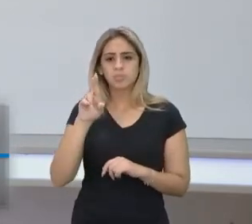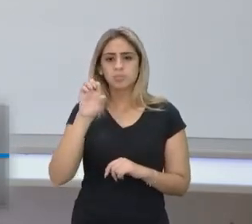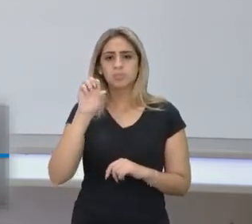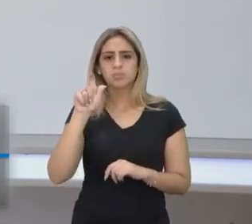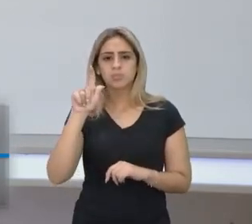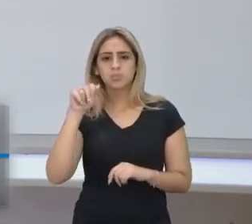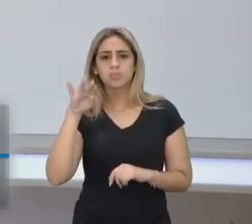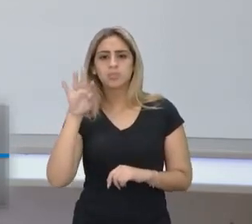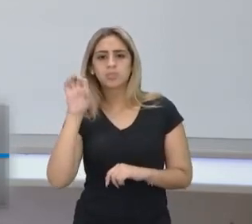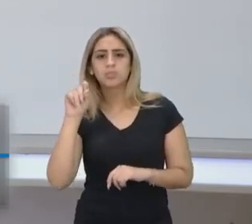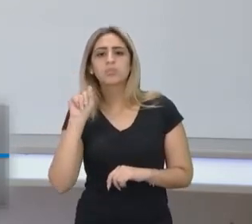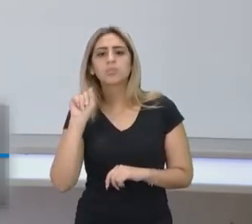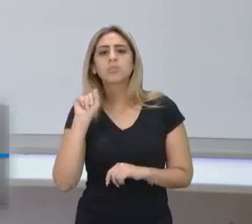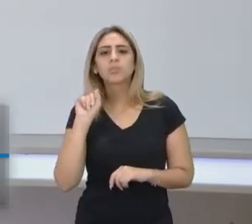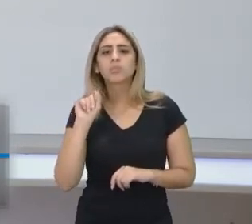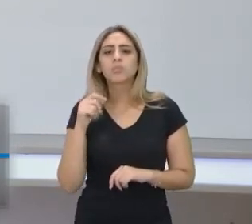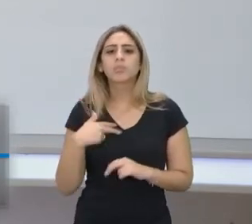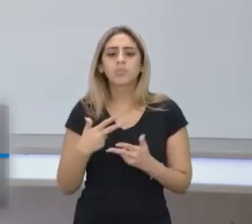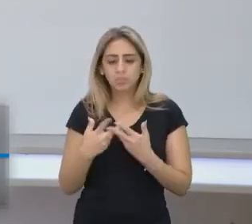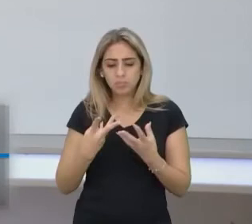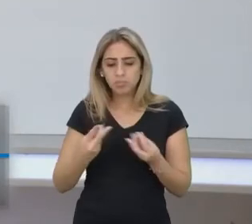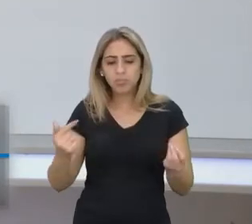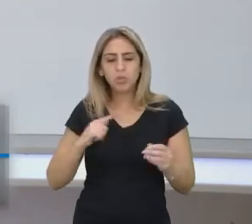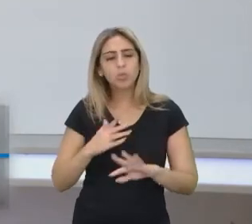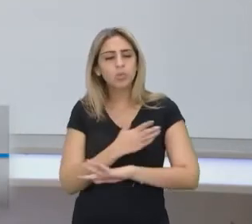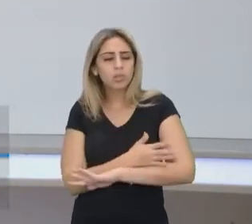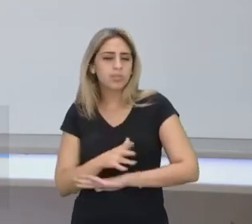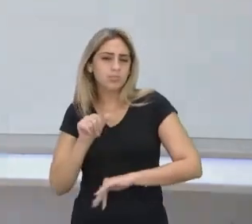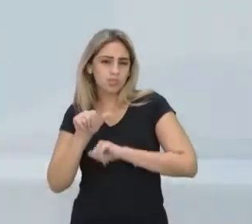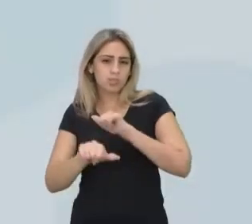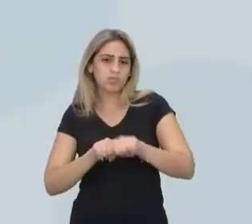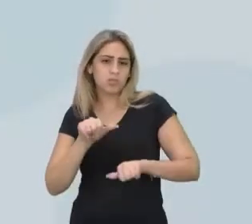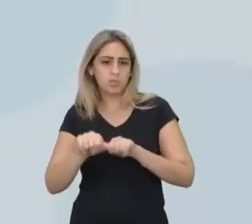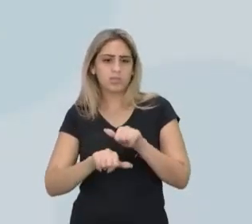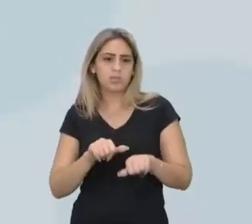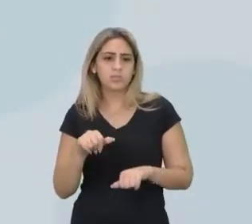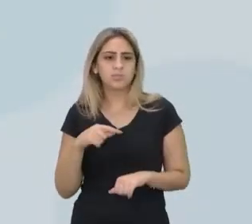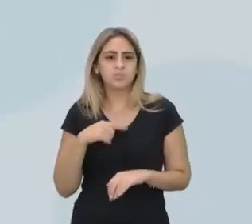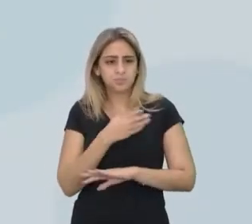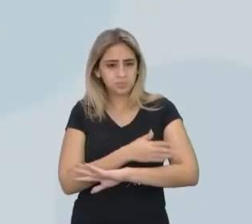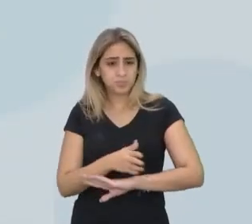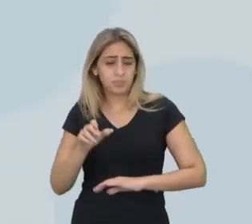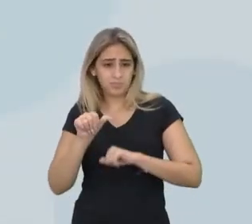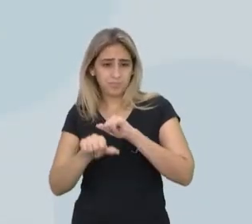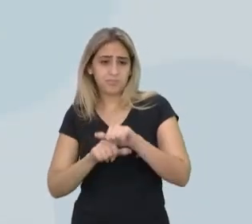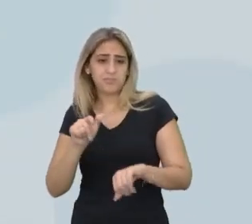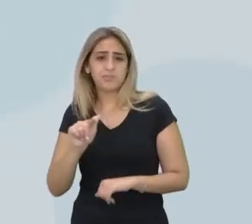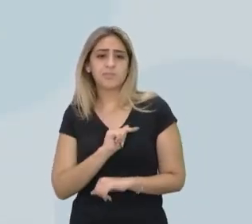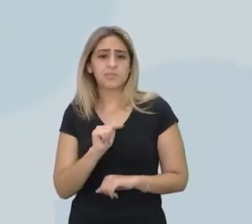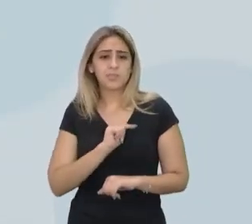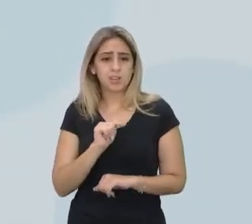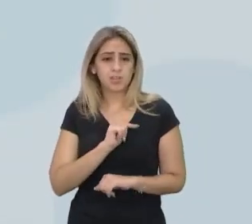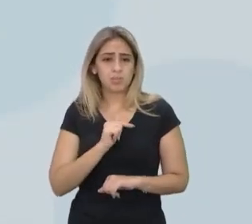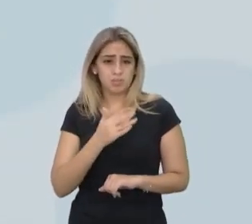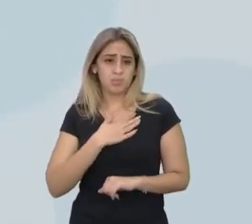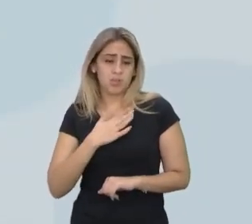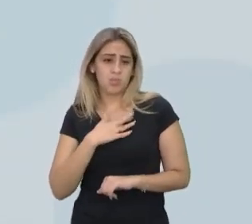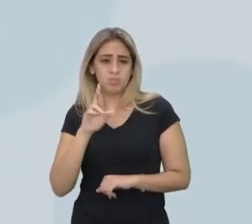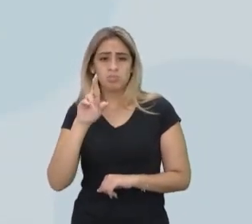é o reagente? São as substâncias que eu tenho no início da transformação. Então, no início da transformação, eu tenho o meu